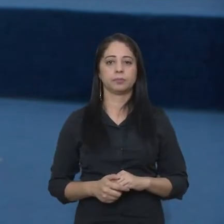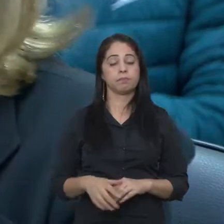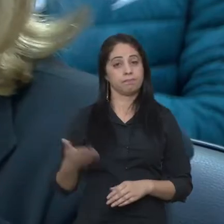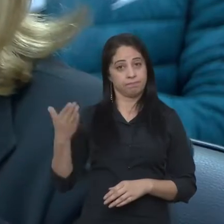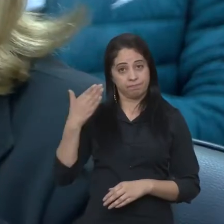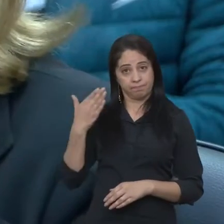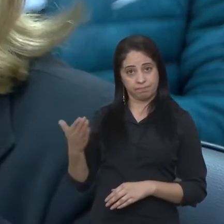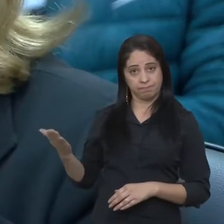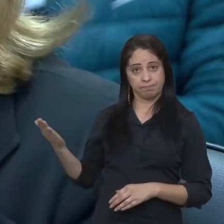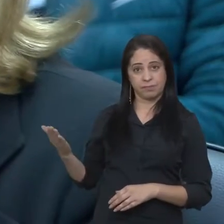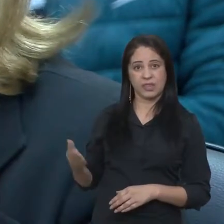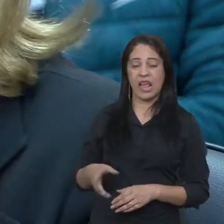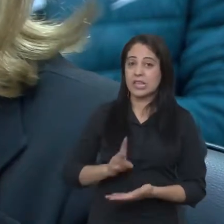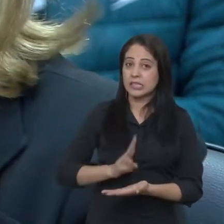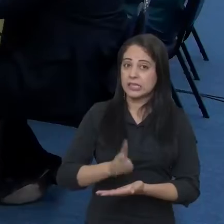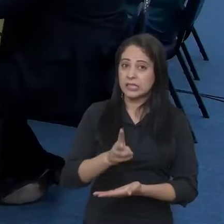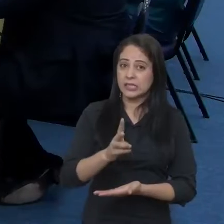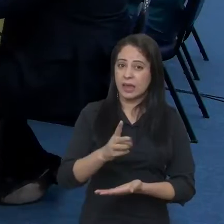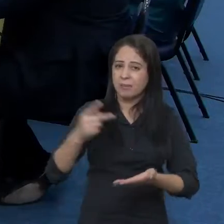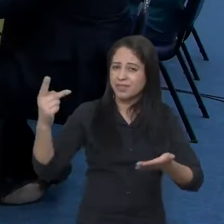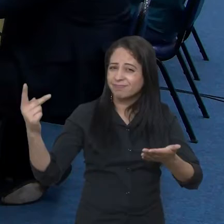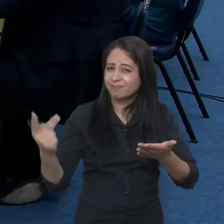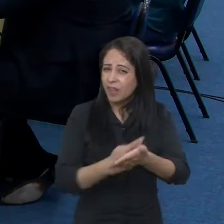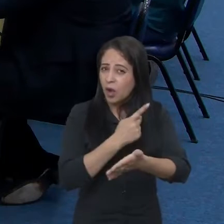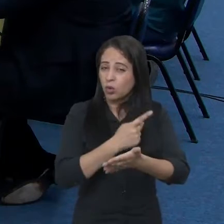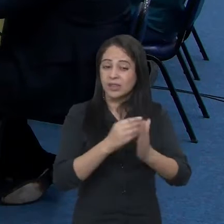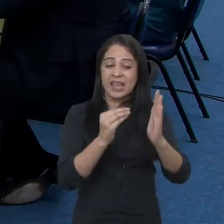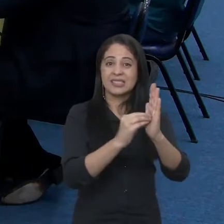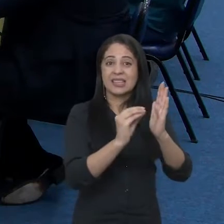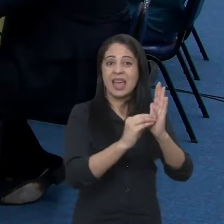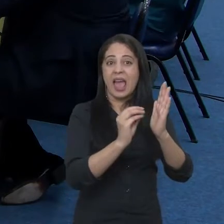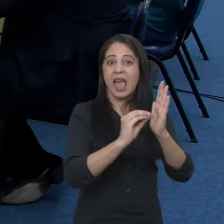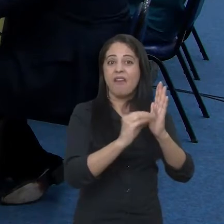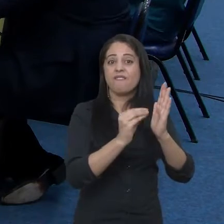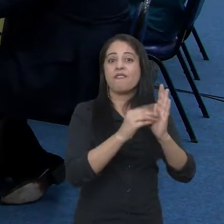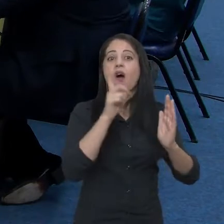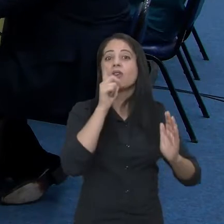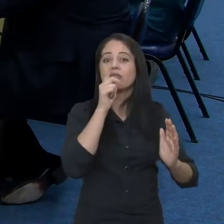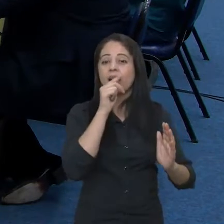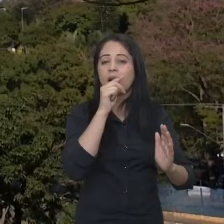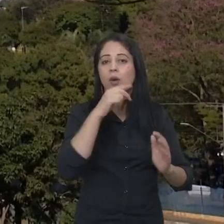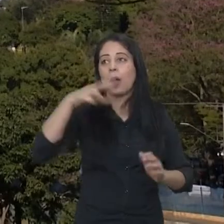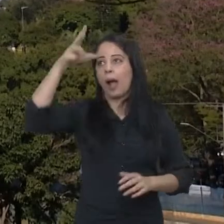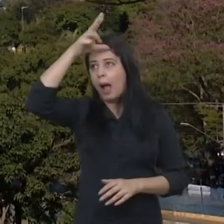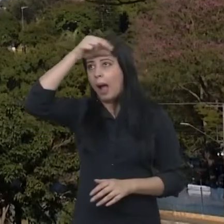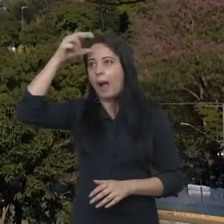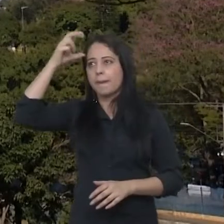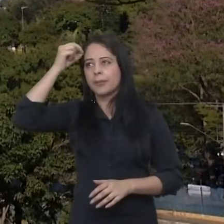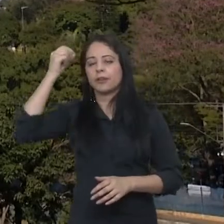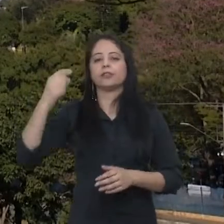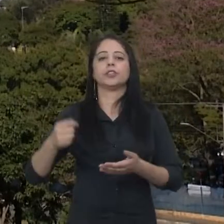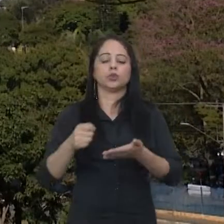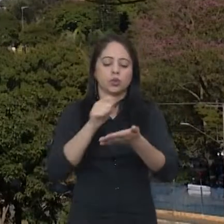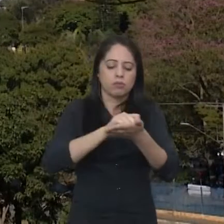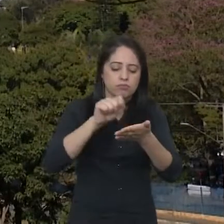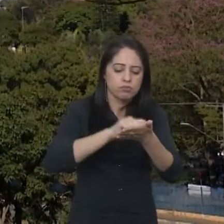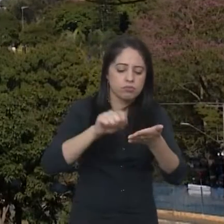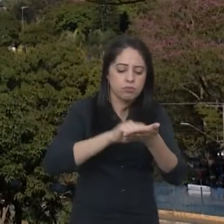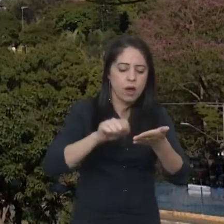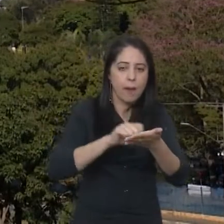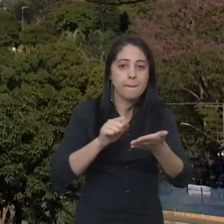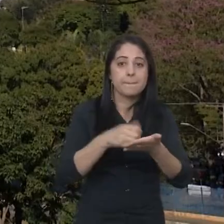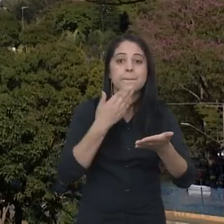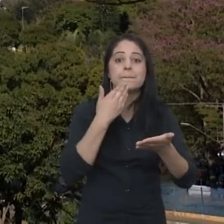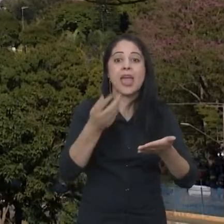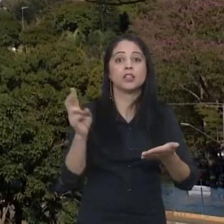necessárias. Segundo a diretora, toda vez que há uma interrupção no abastecimento, a Prefeitura abre uma ordem de serviço